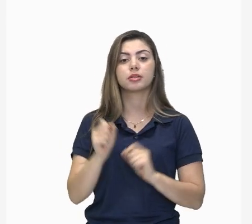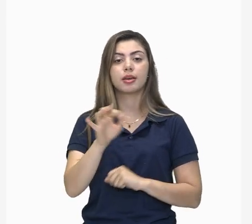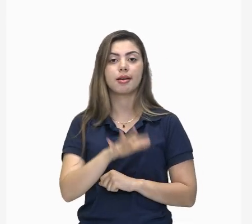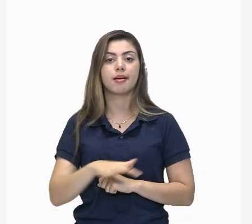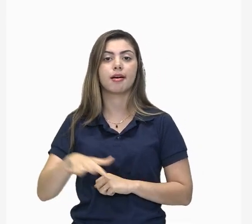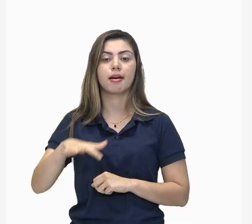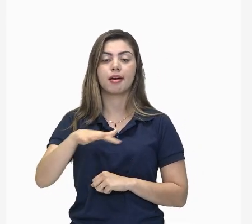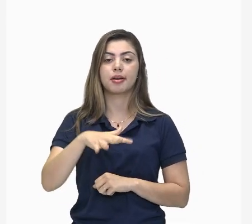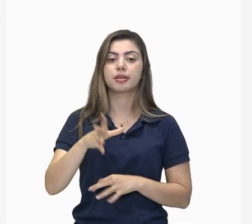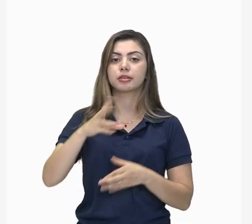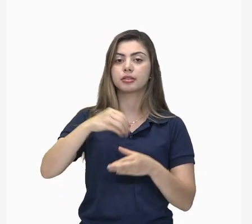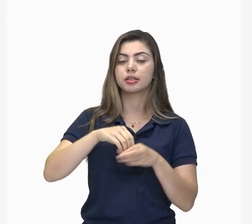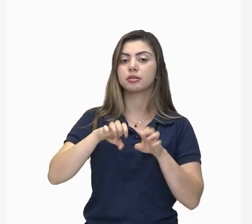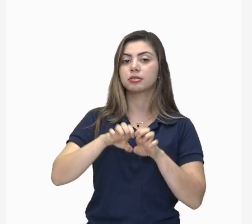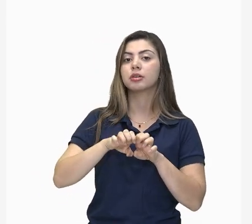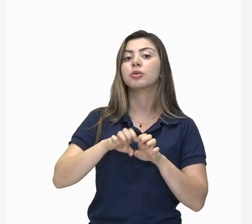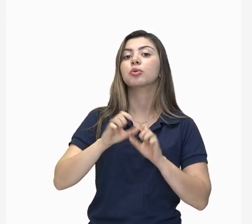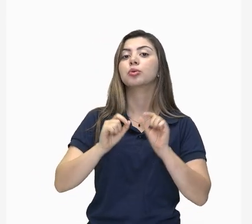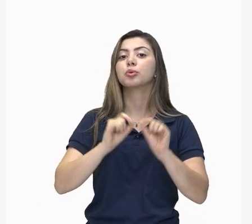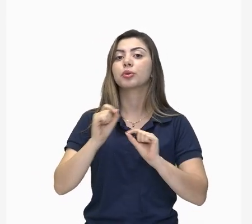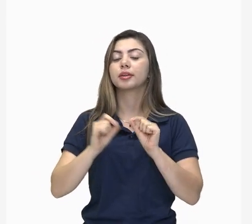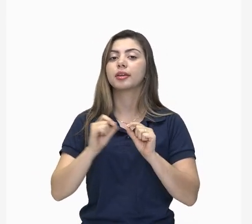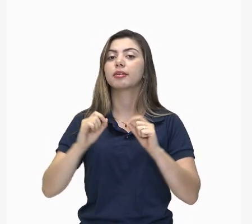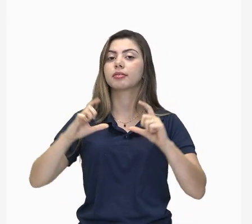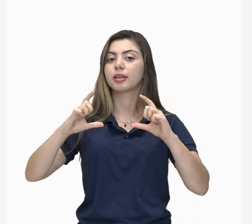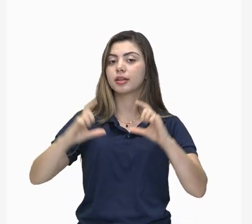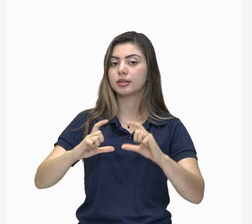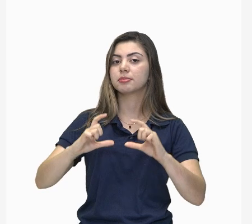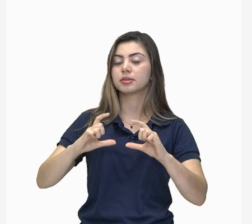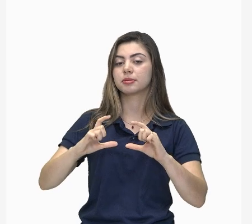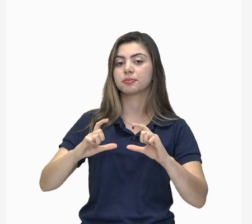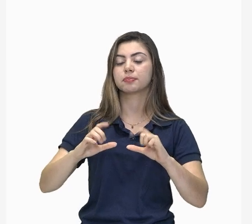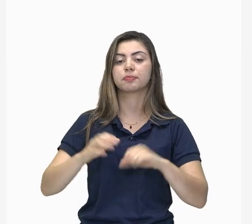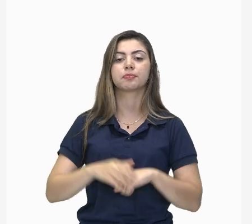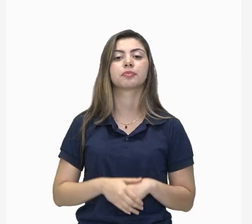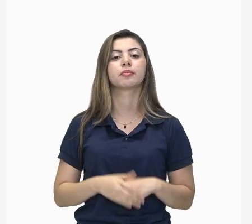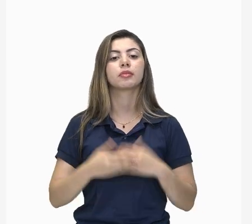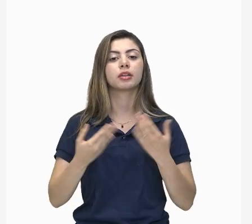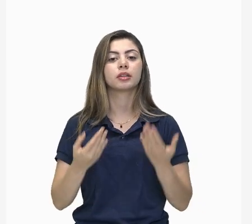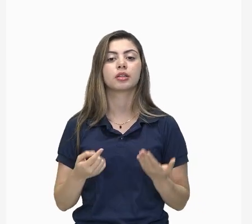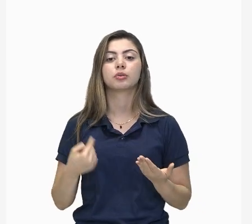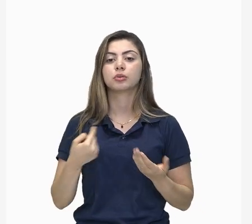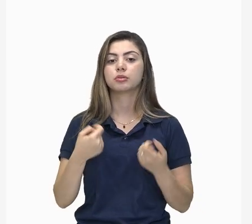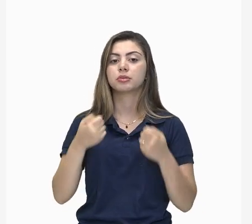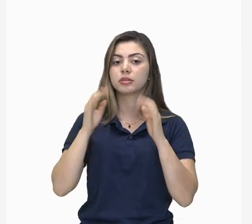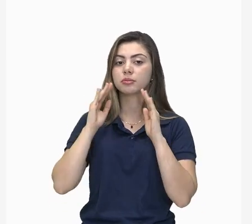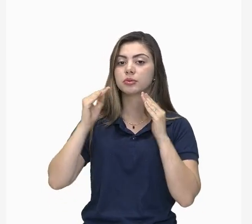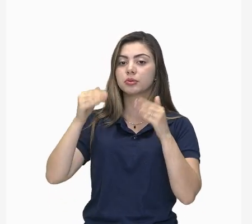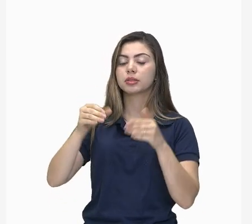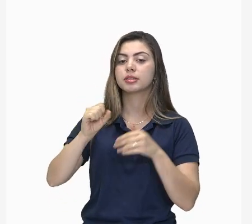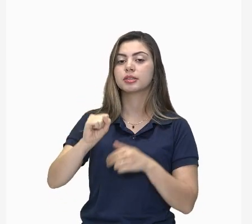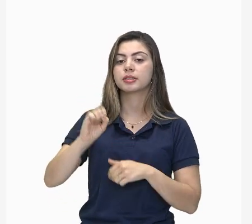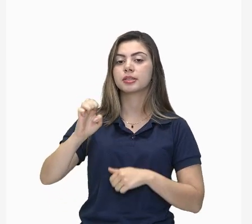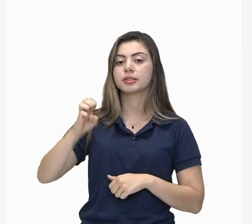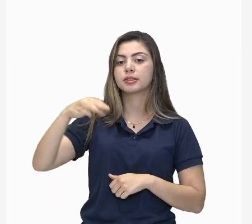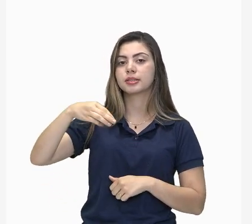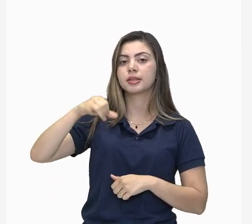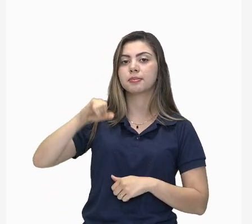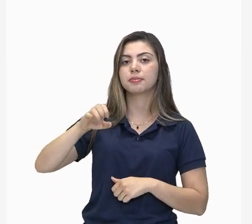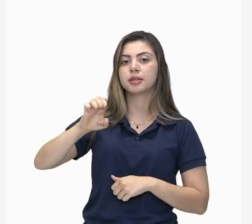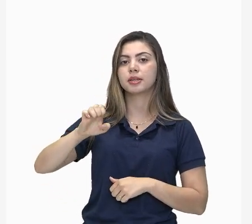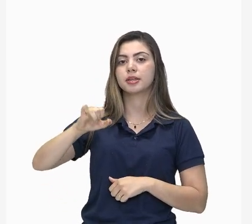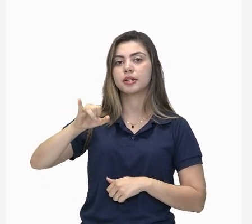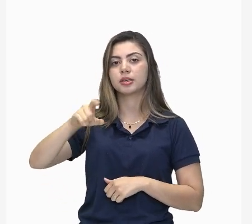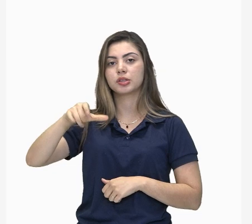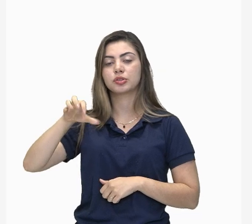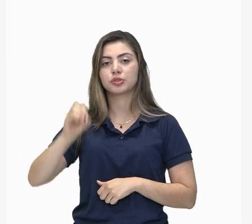né? Onde a gente precisa se concentrar aí no semi-eixo, né? Tanto o semi-eixo vertical